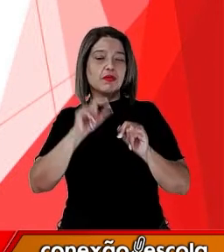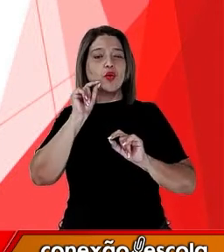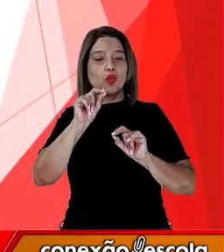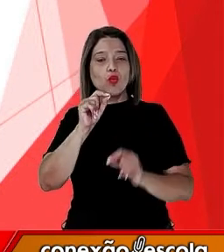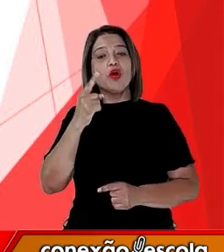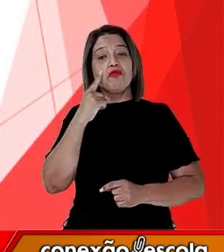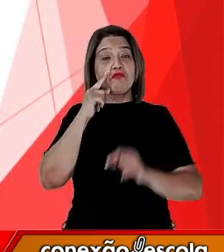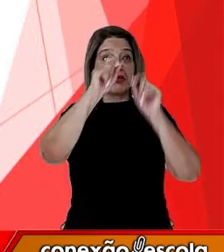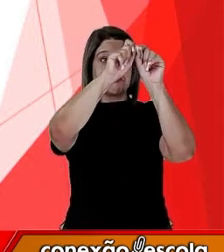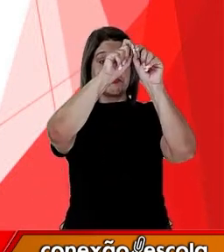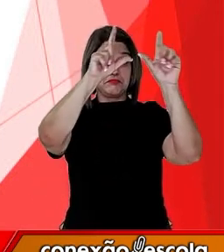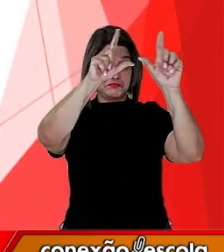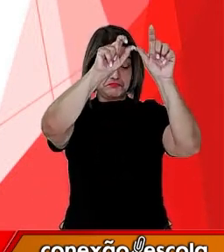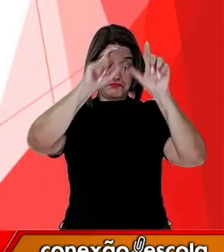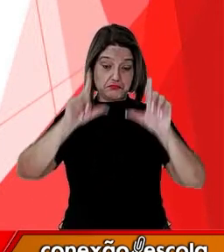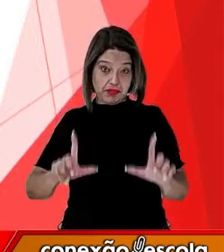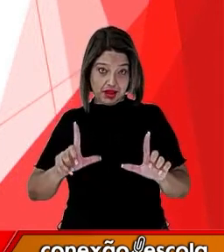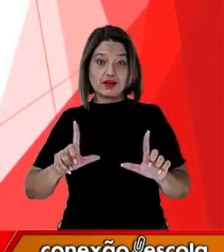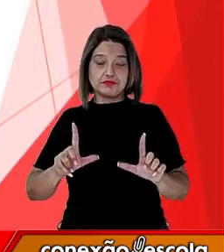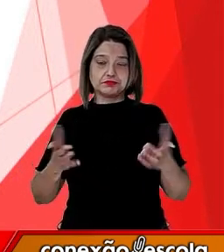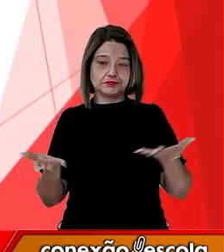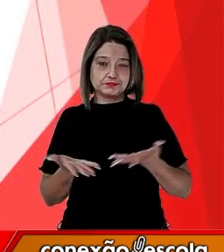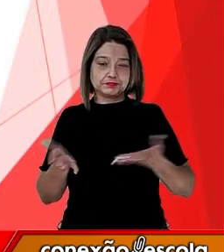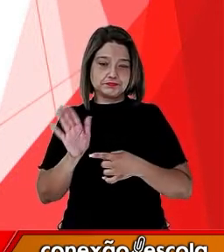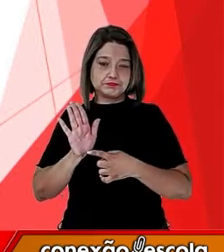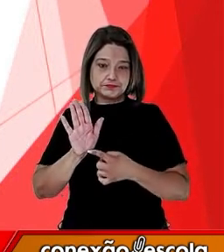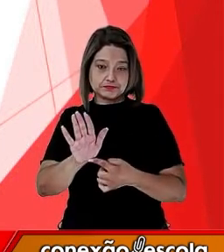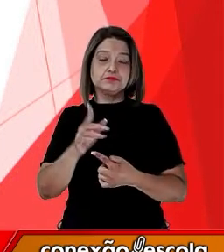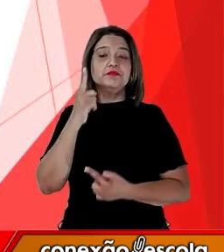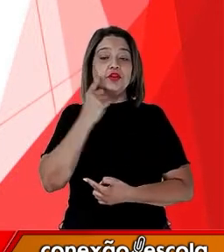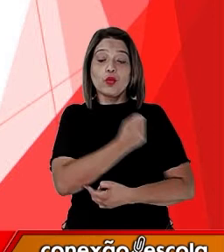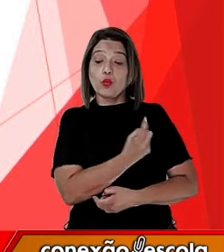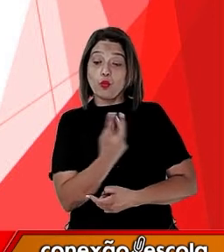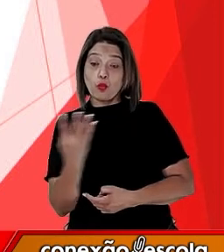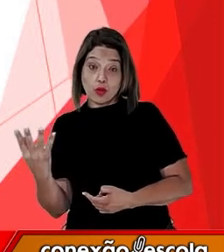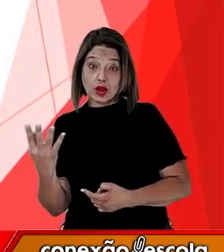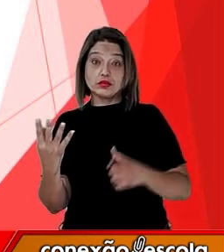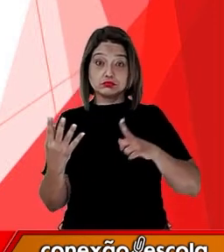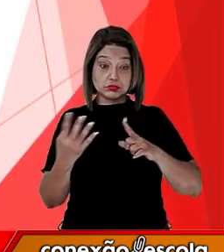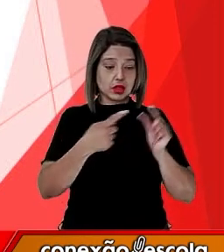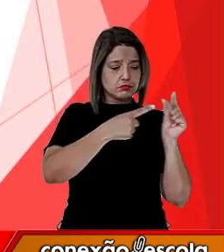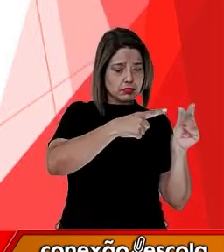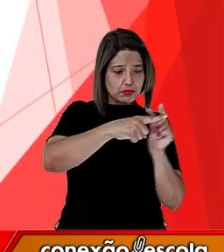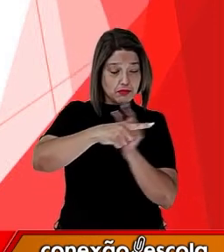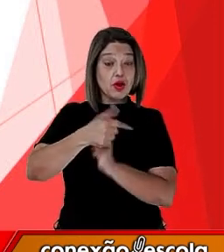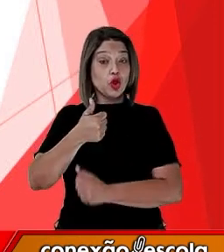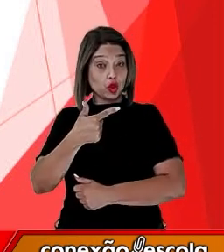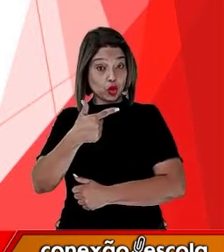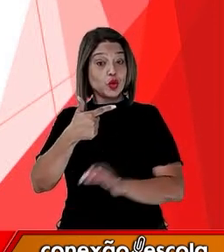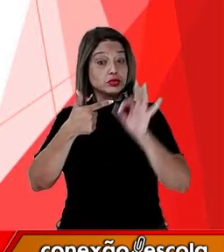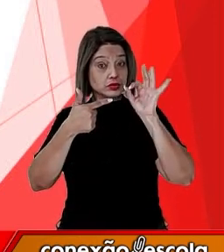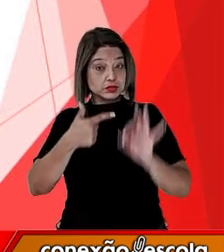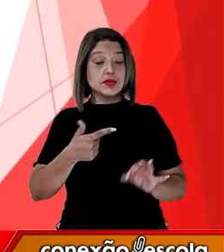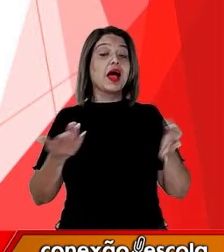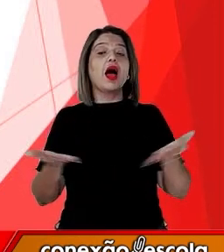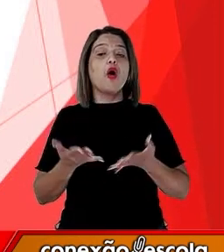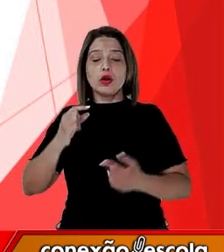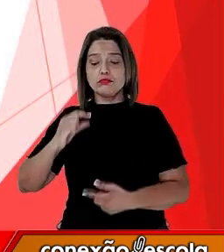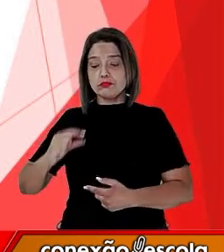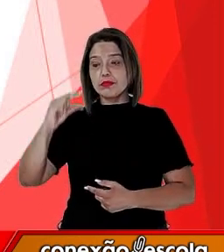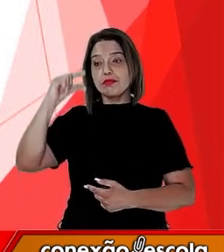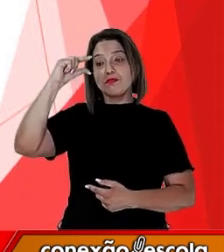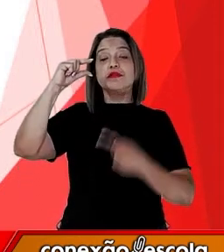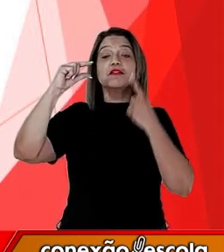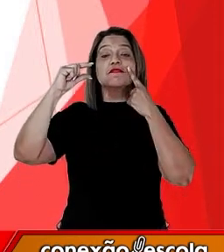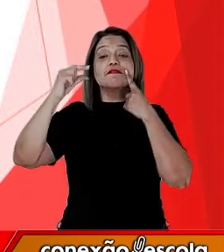da figura A. Se a gente contar aqui na base, nós vamos perceber 12 quadradinhos. E contando aqui, ó,